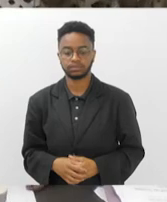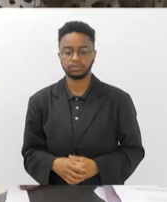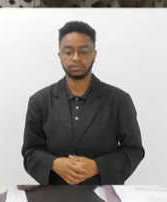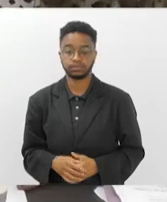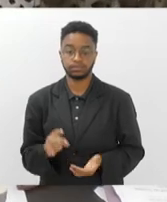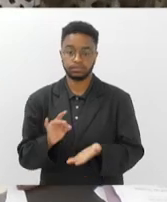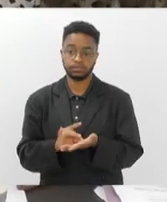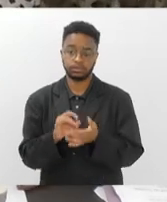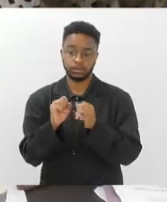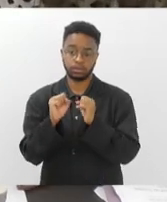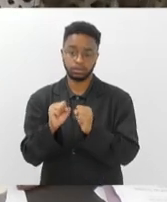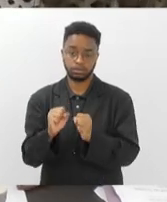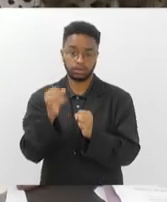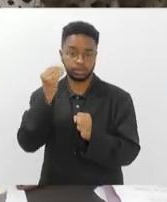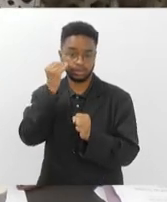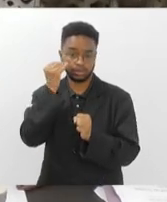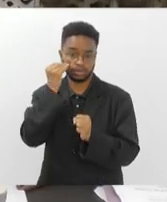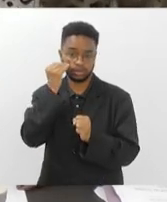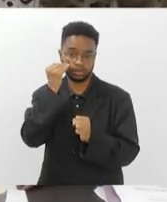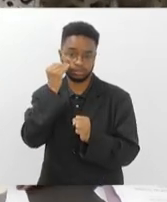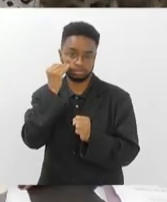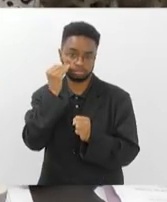uma possibilidade de tentar